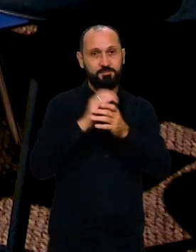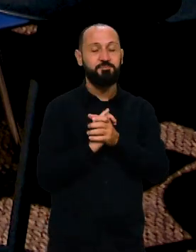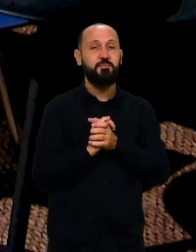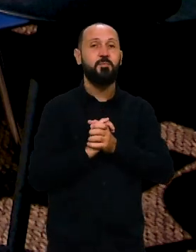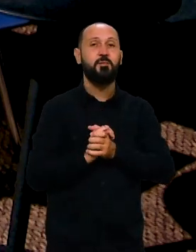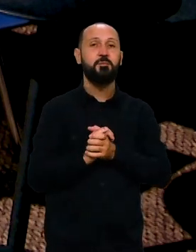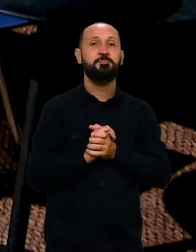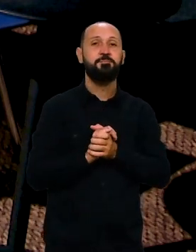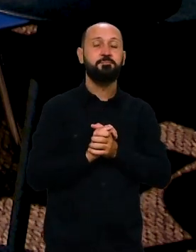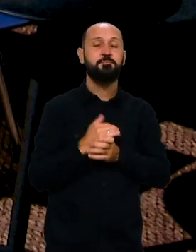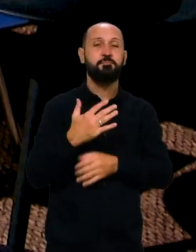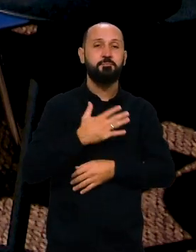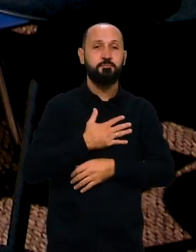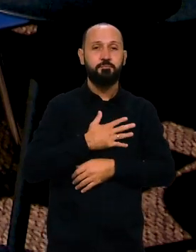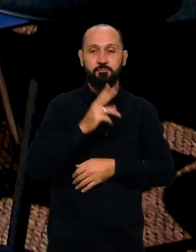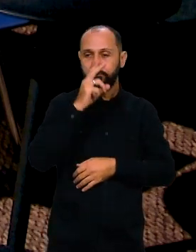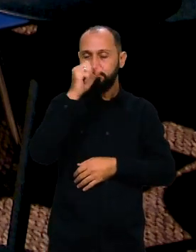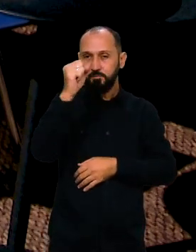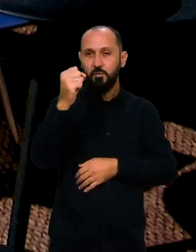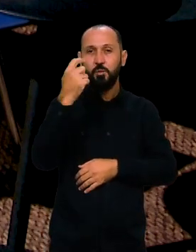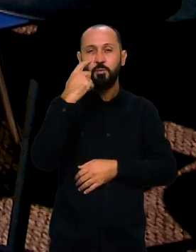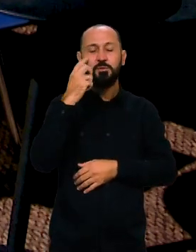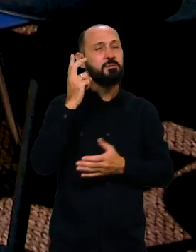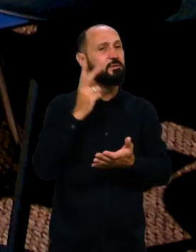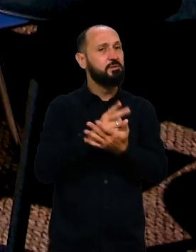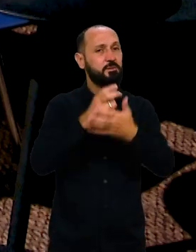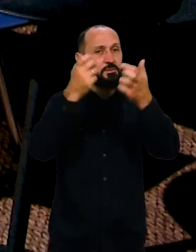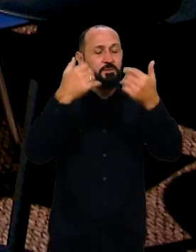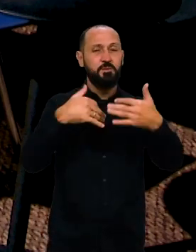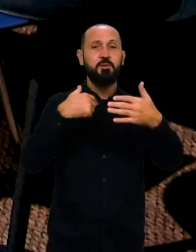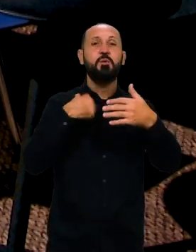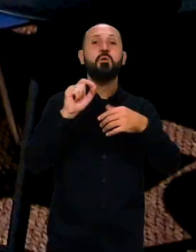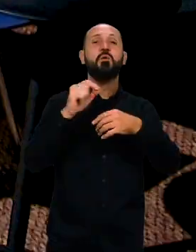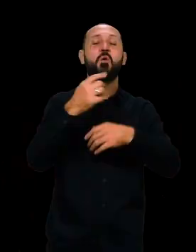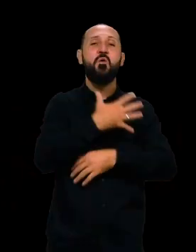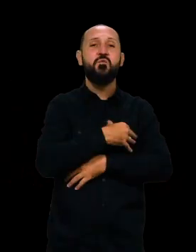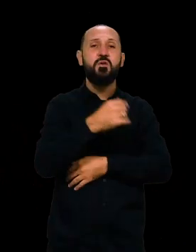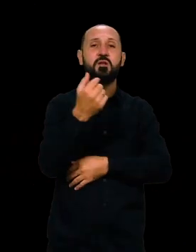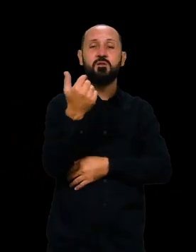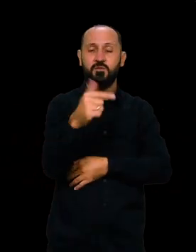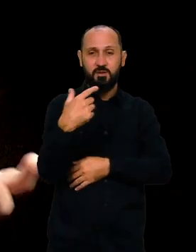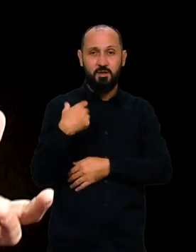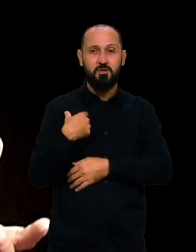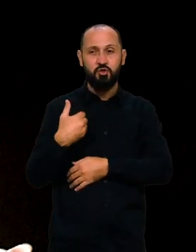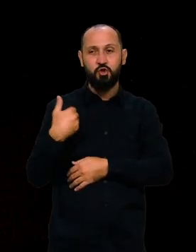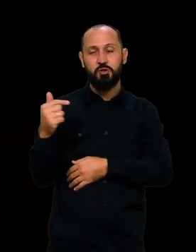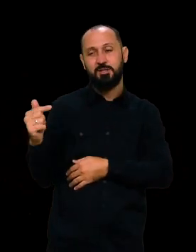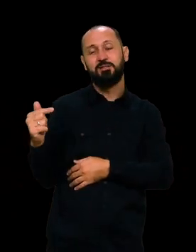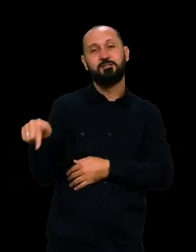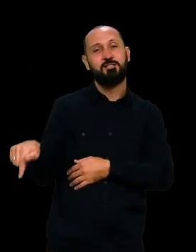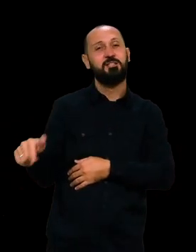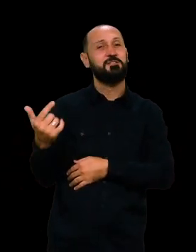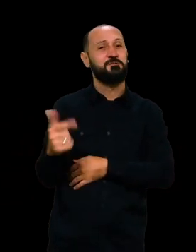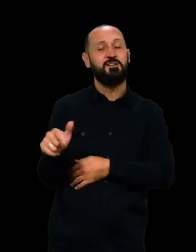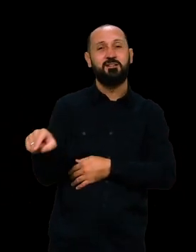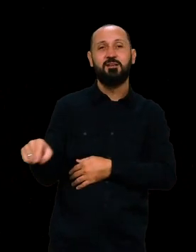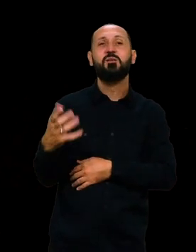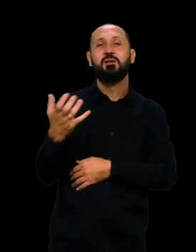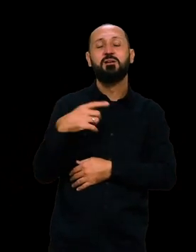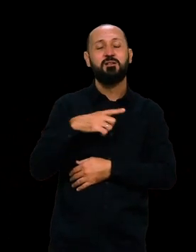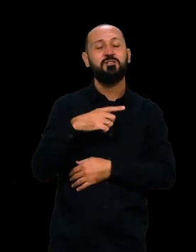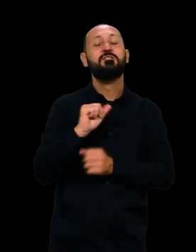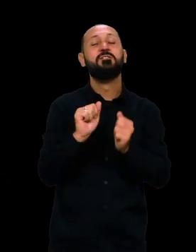como é que se forma a cultura. E isso ficou marcado até hoje. Eu sempre falo, tem que falar. Uma coisa que meu filho não vai ter, eu tenho um filho de 7